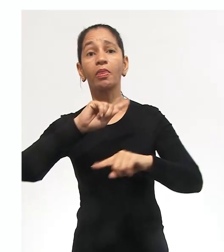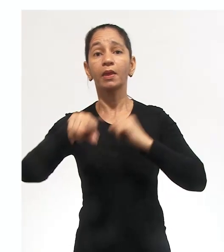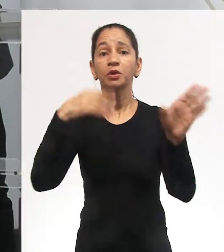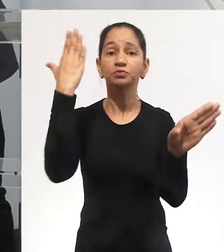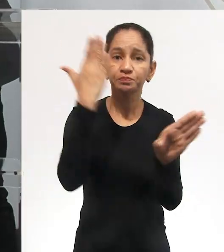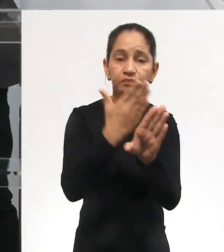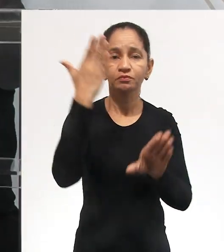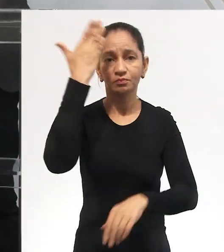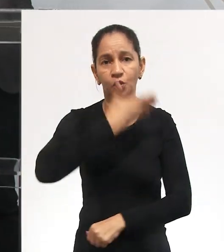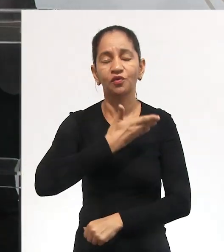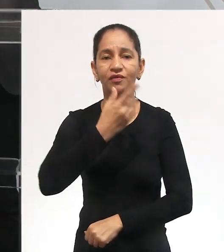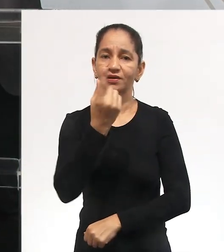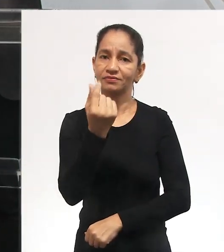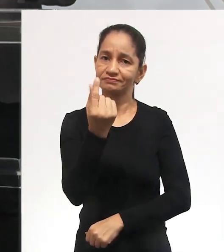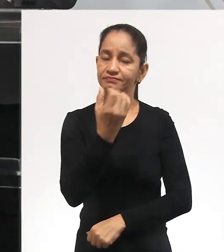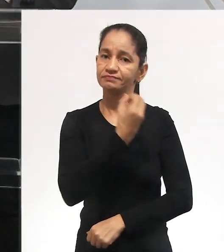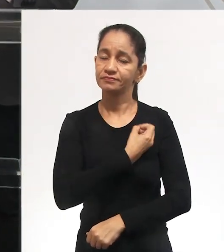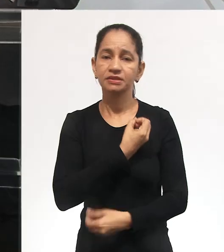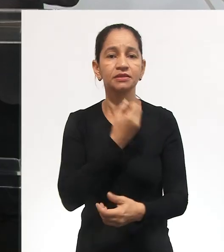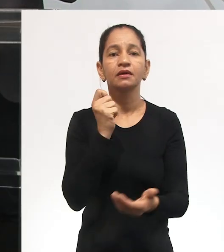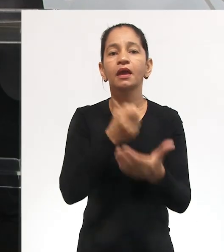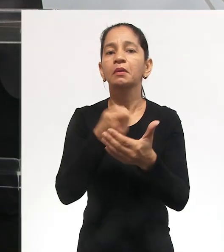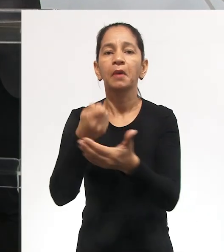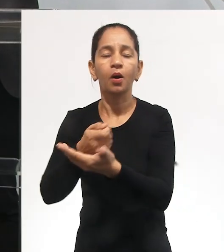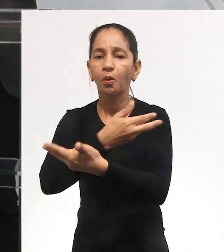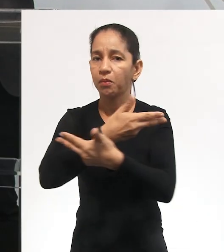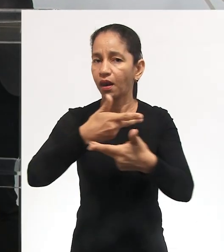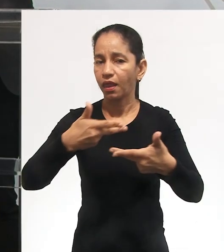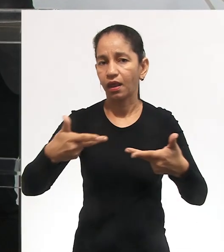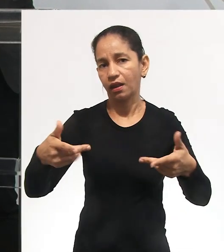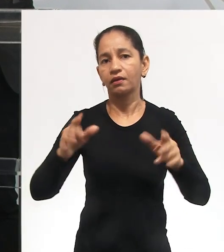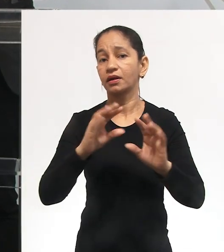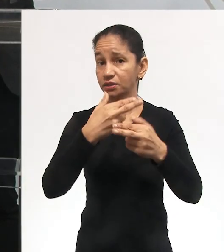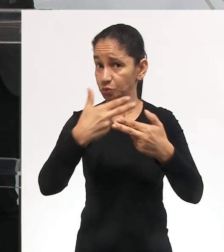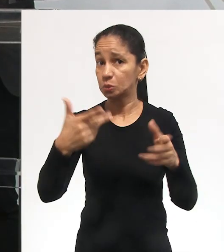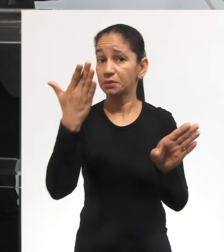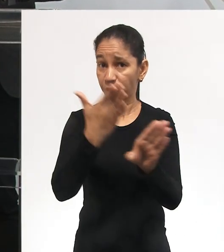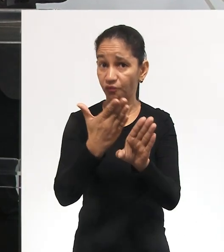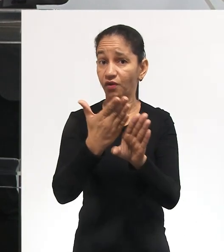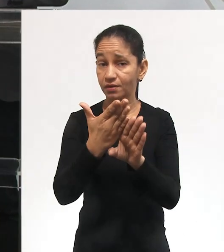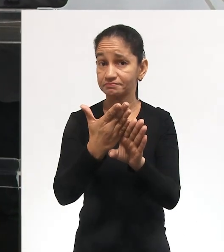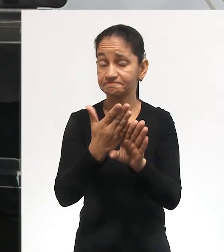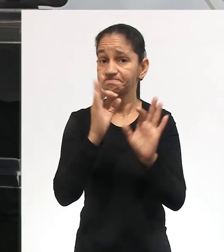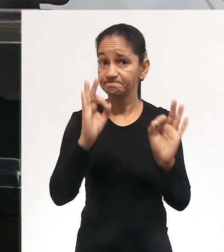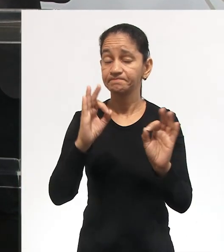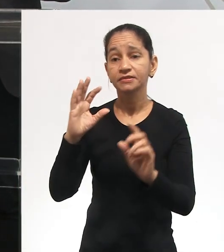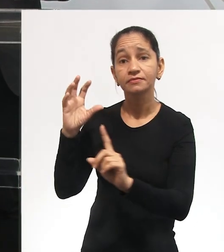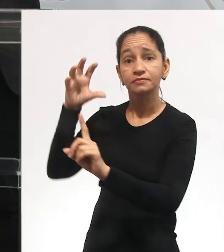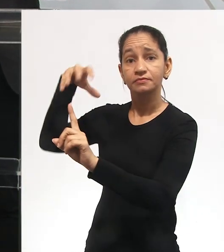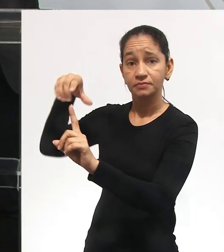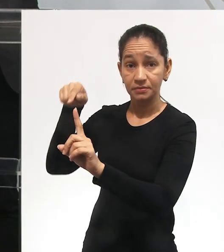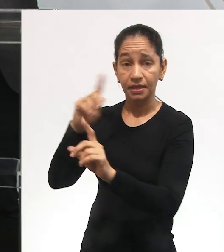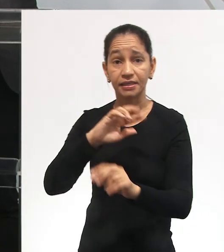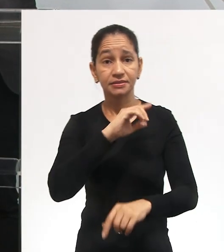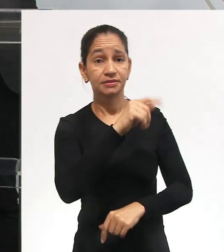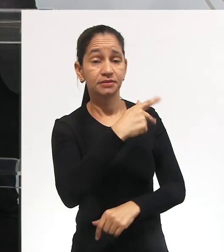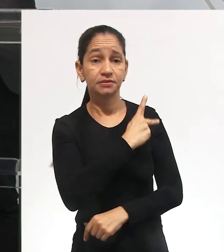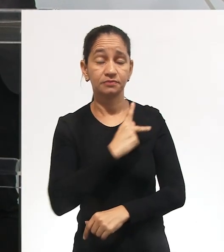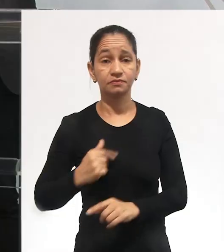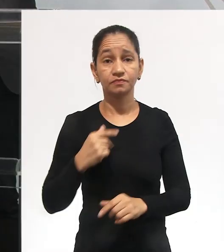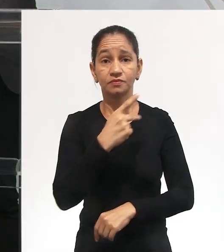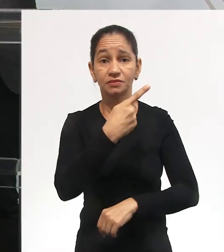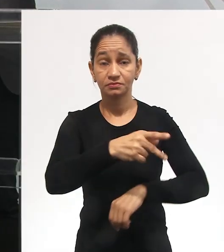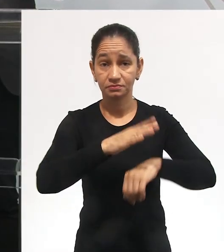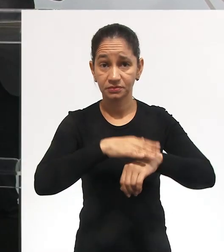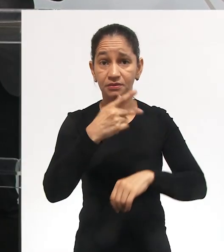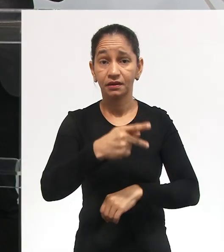só, observem bem, né? Quando a gente fala aqui da forma de governo, a gente destaca a monarquia e também a república. Então, a gente está focando